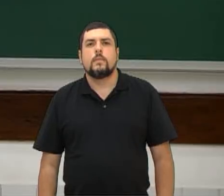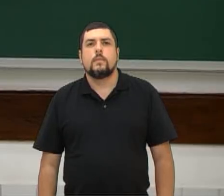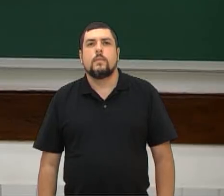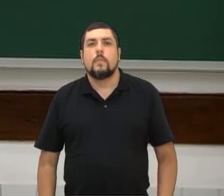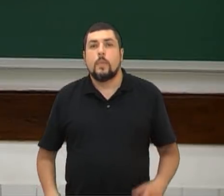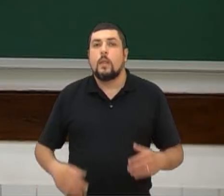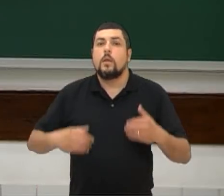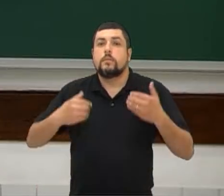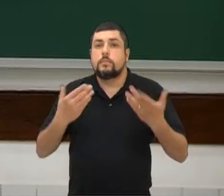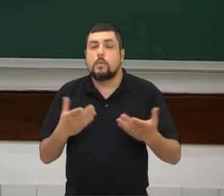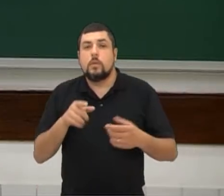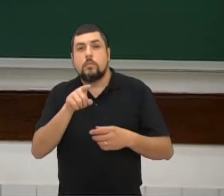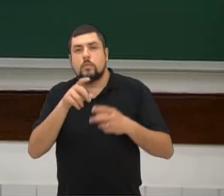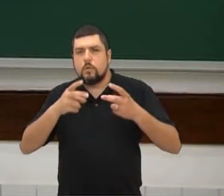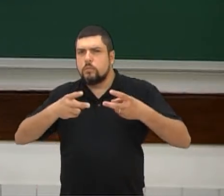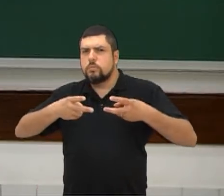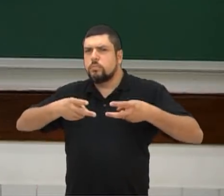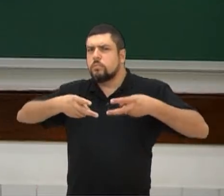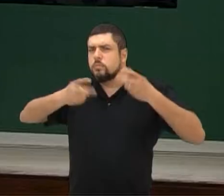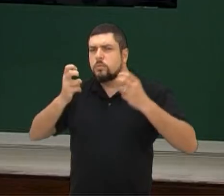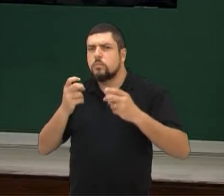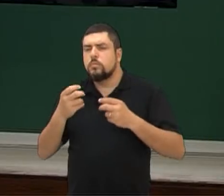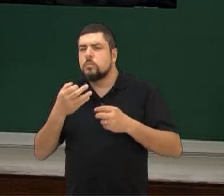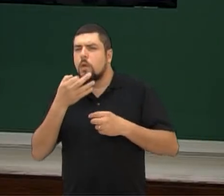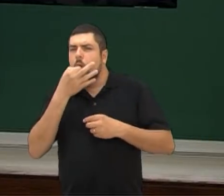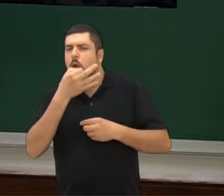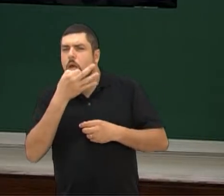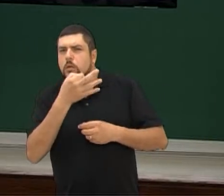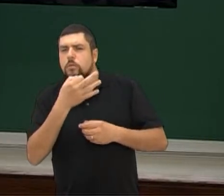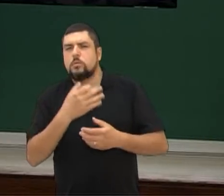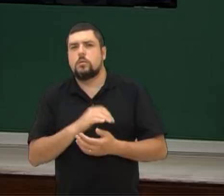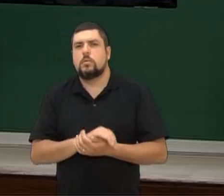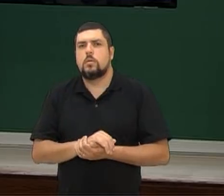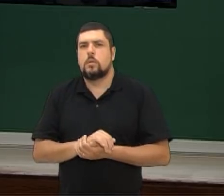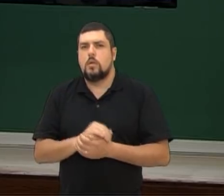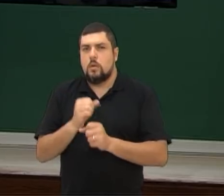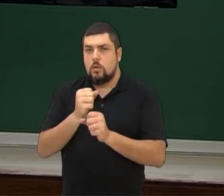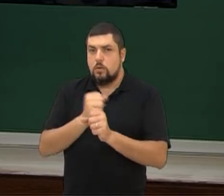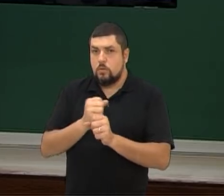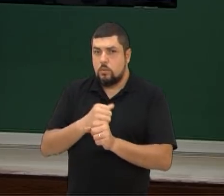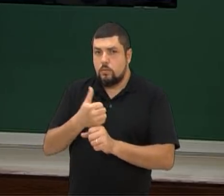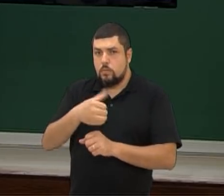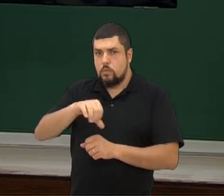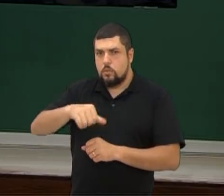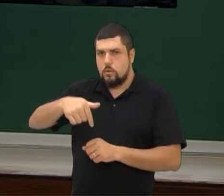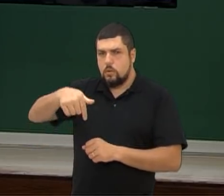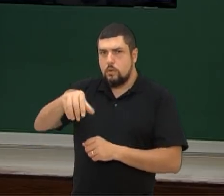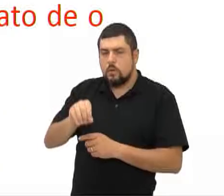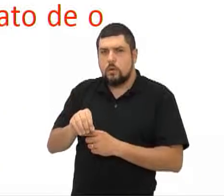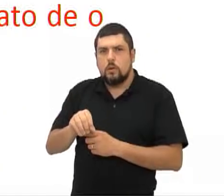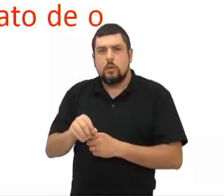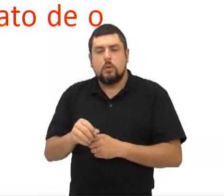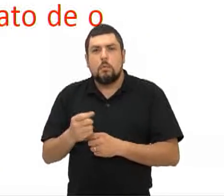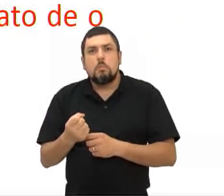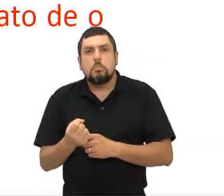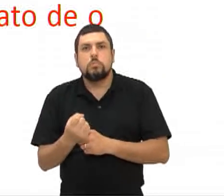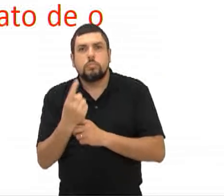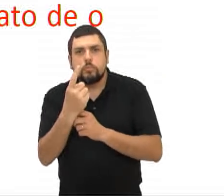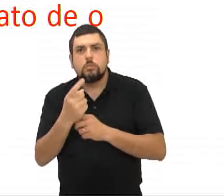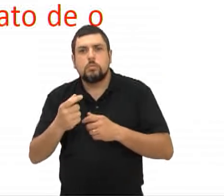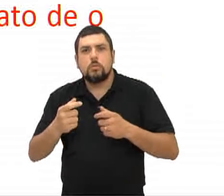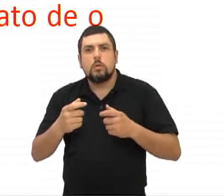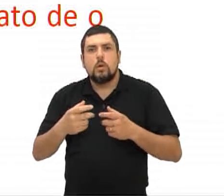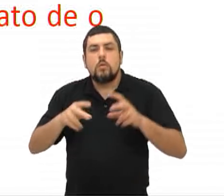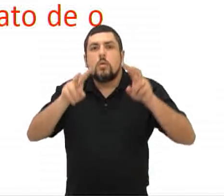Então, localizaram a crítica? Olha só. Ele se passa na década de 70 e, pasme, não fala nem de